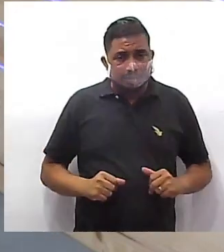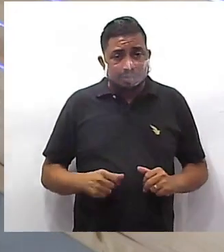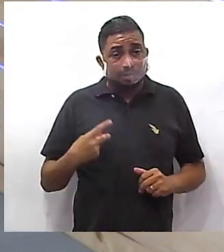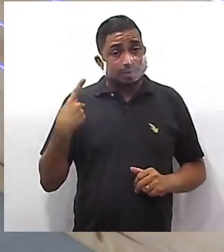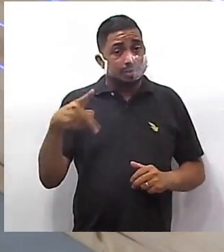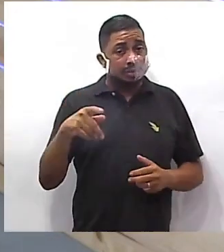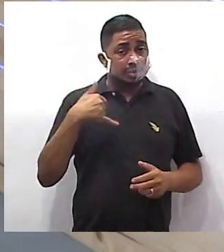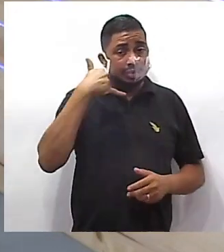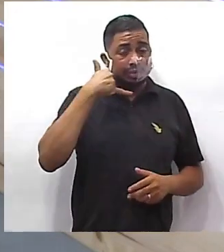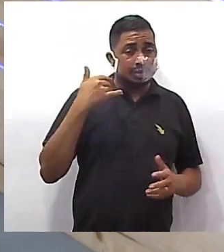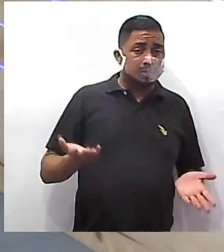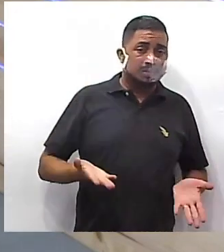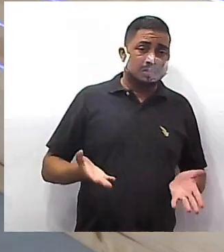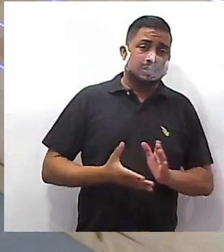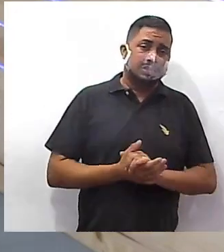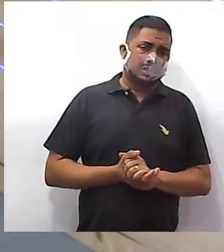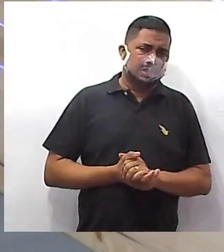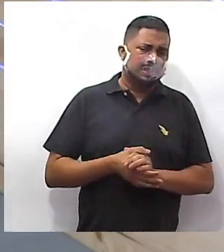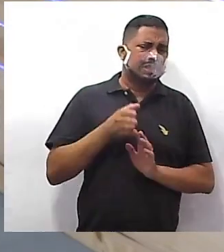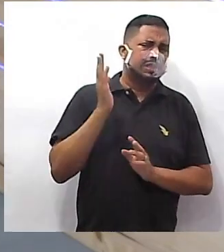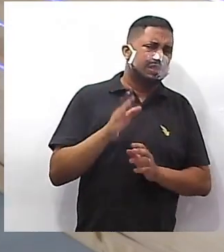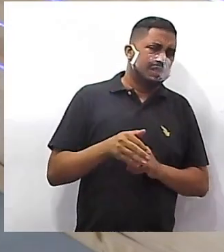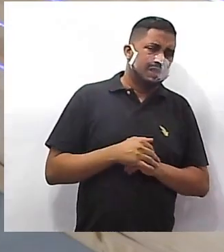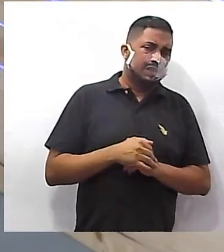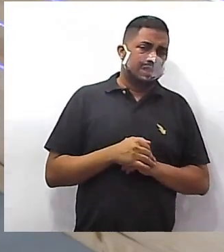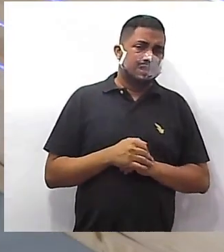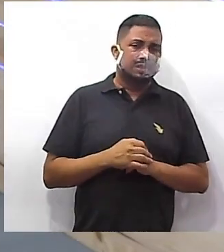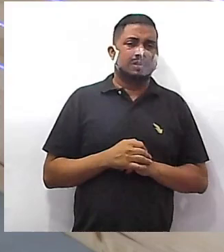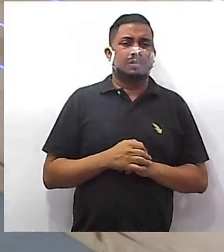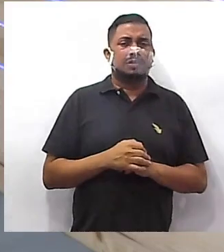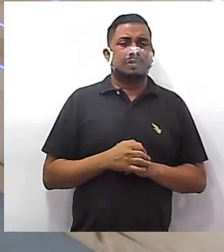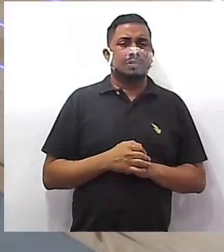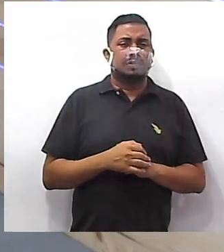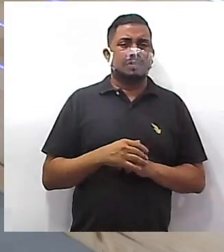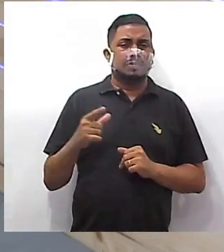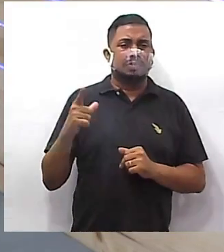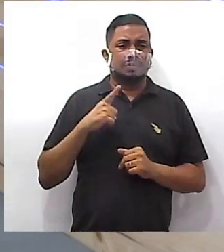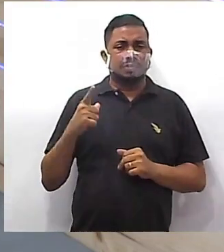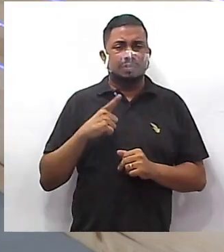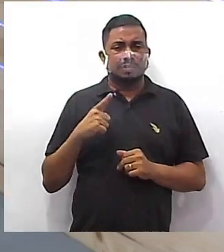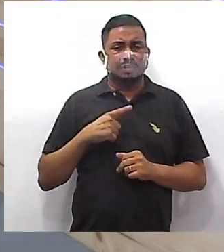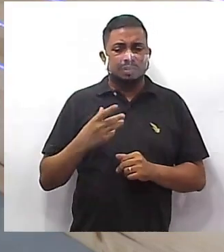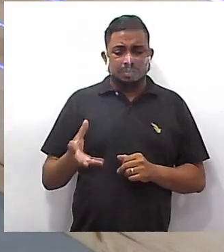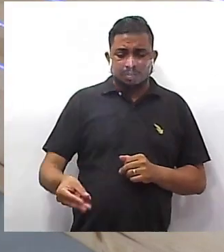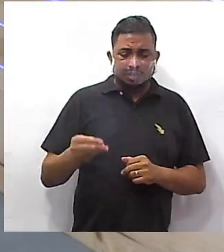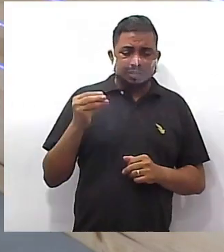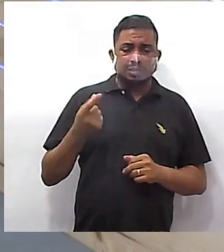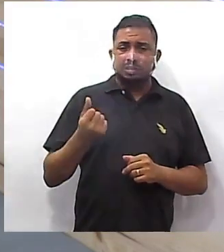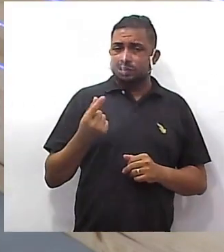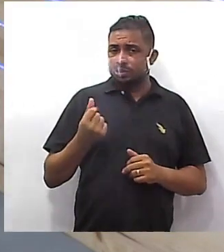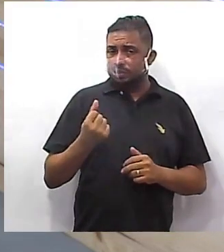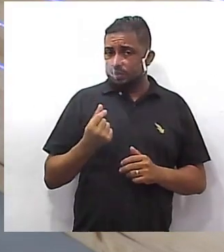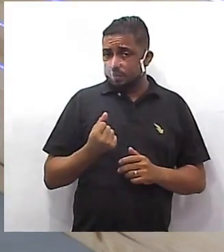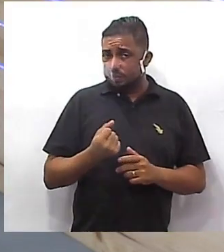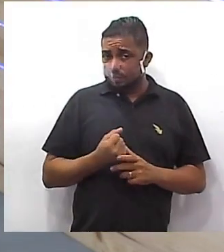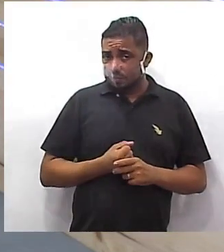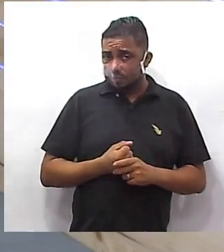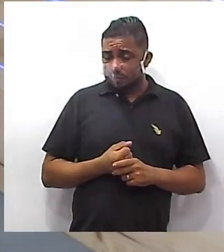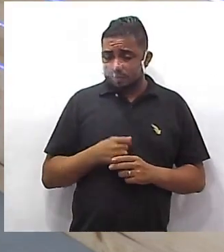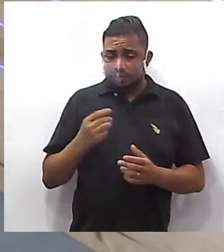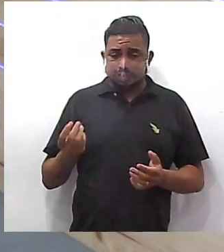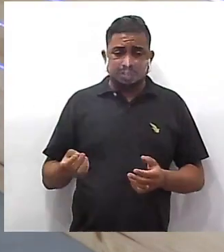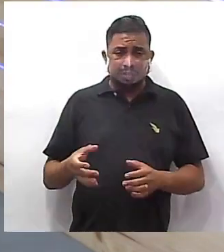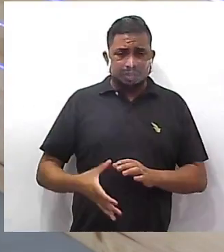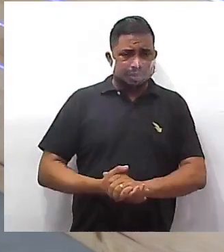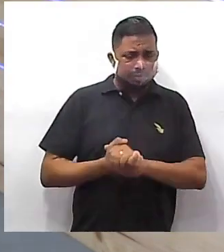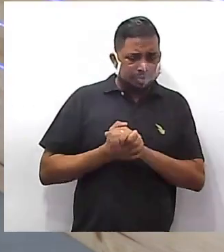hoje? Né? Você já limpou o seu celular? Você toca em dinheiro, né? Você aperta a mão